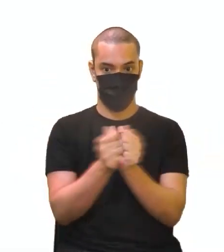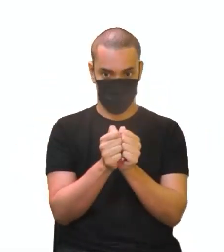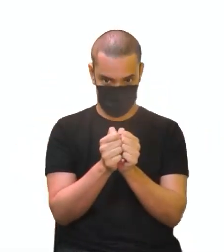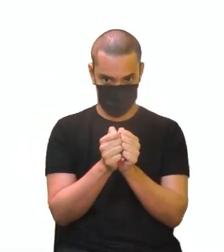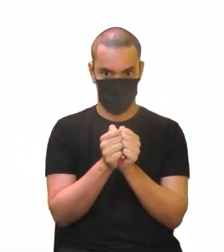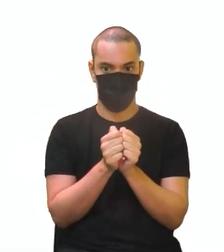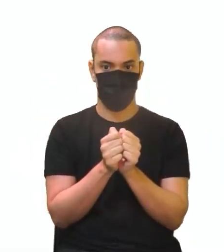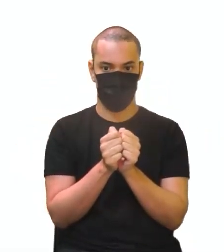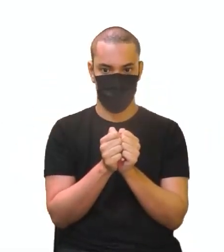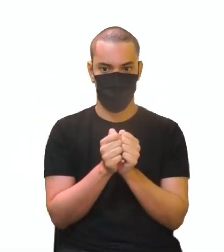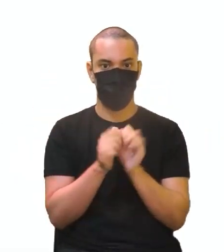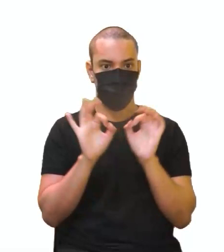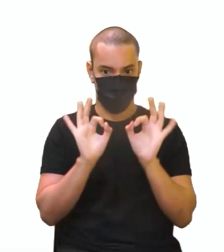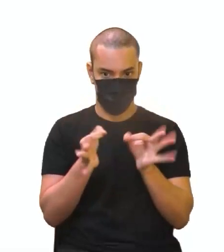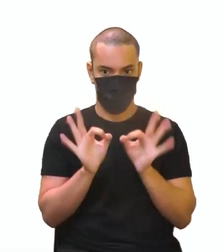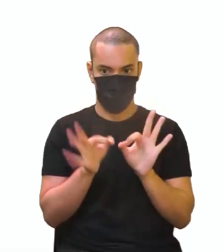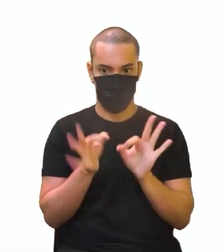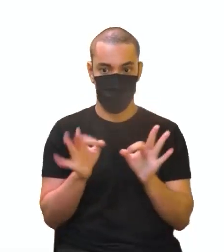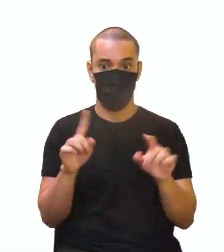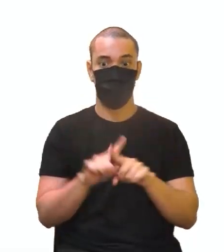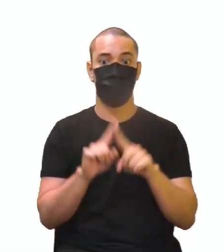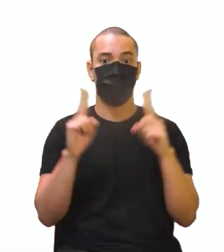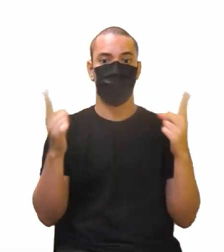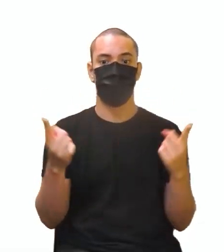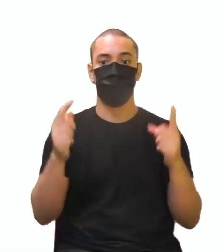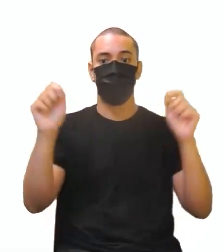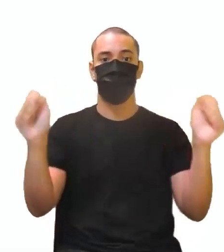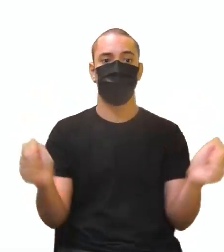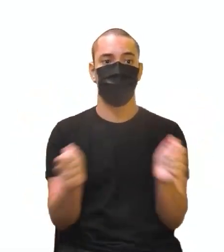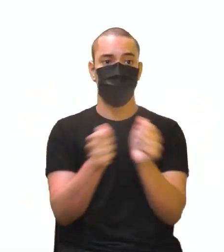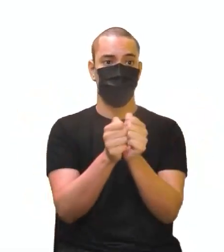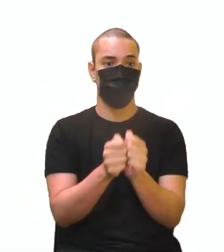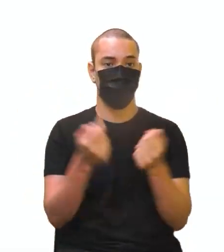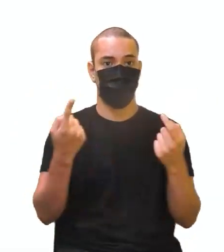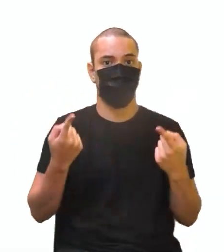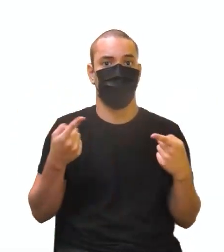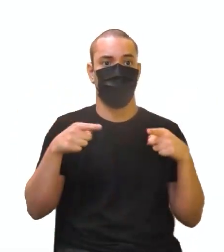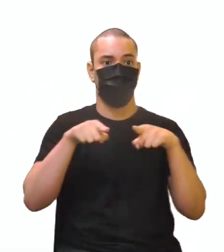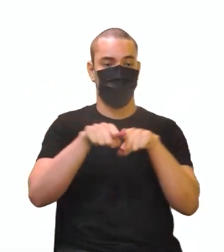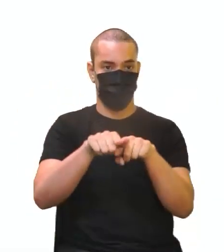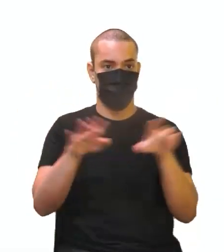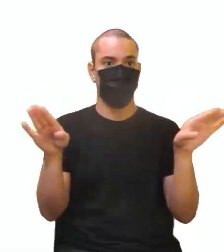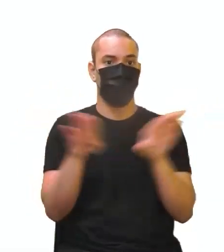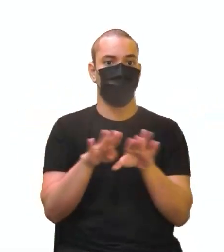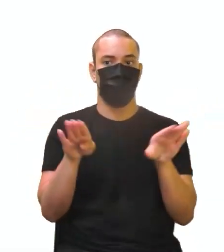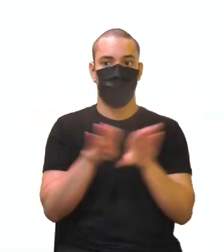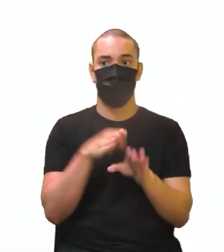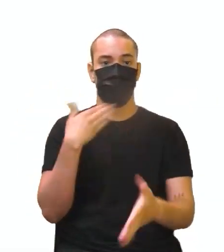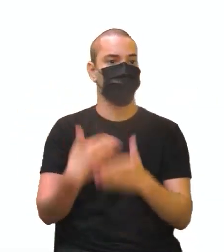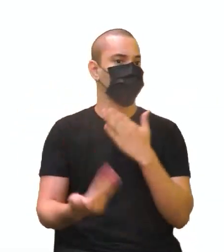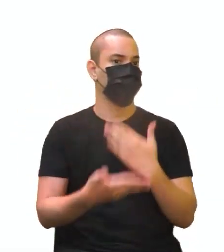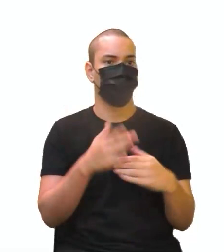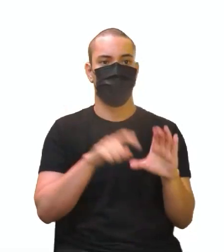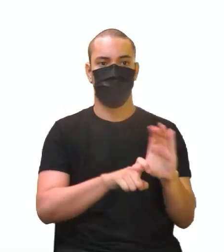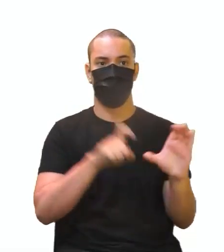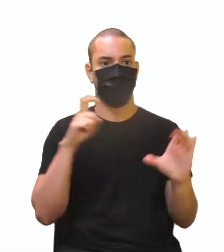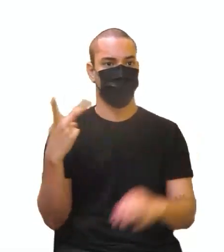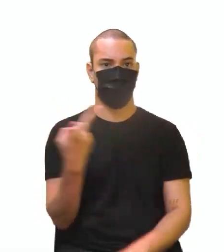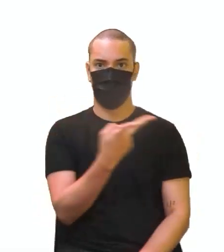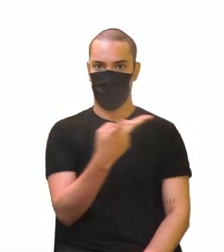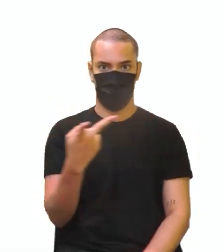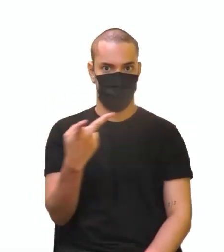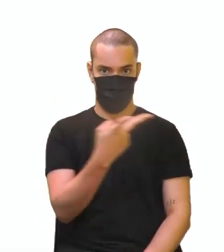Dois eventos que são simultâneos e independentes um do